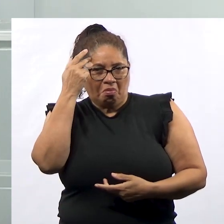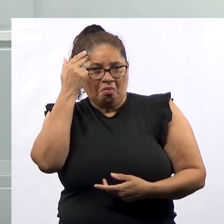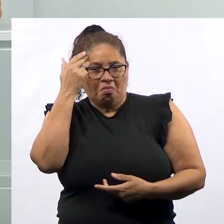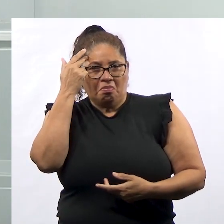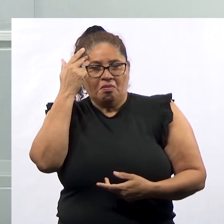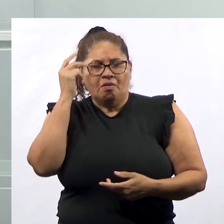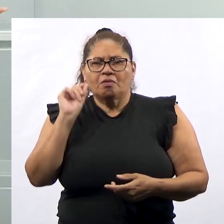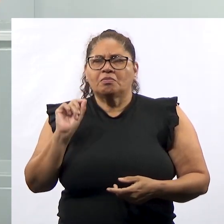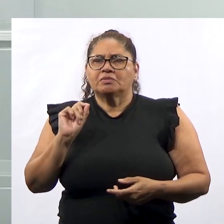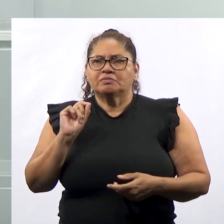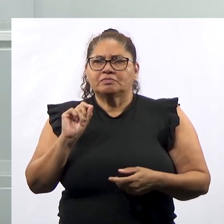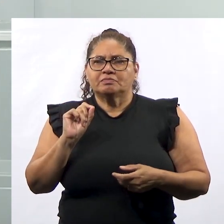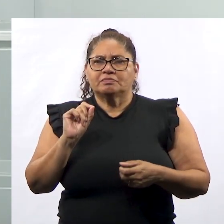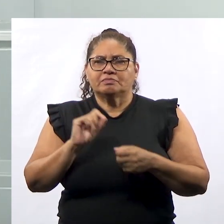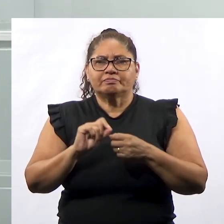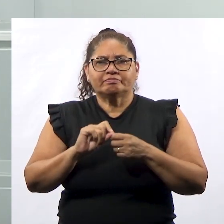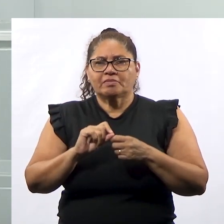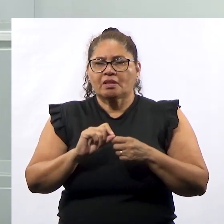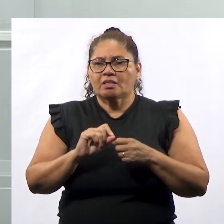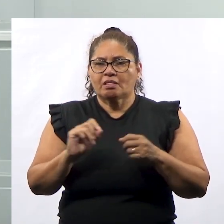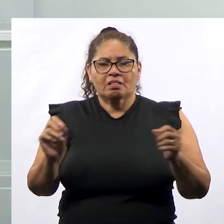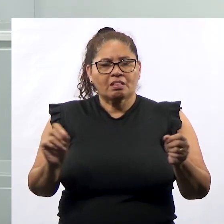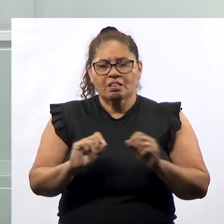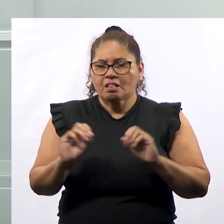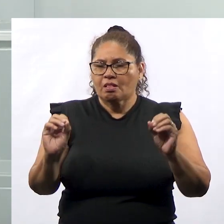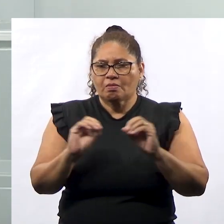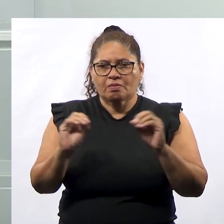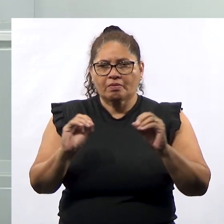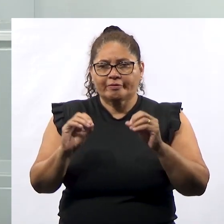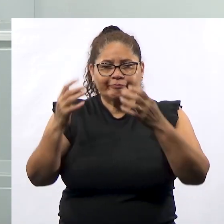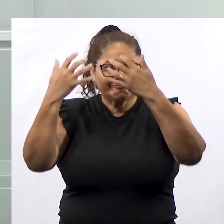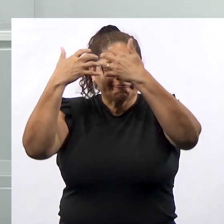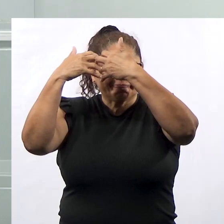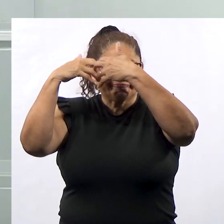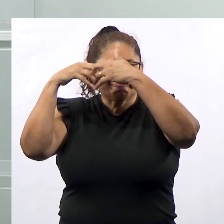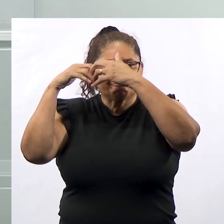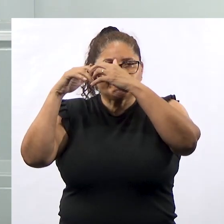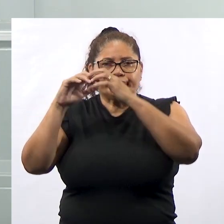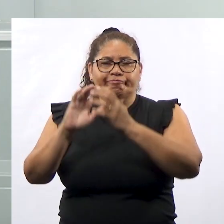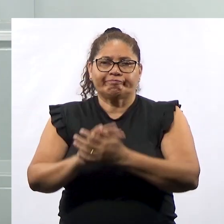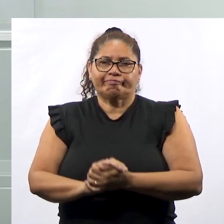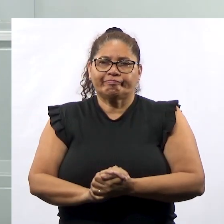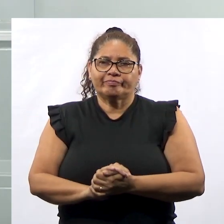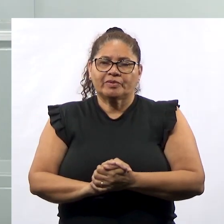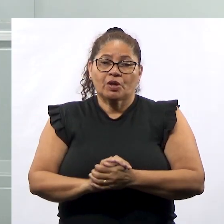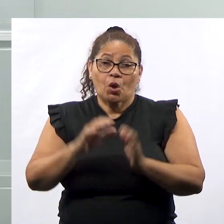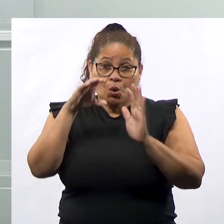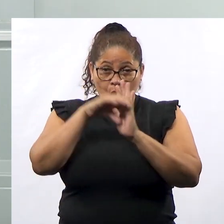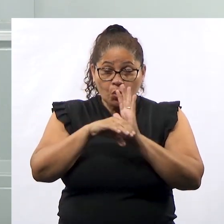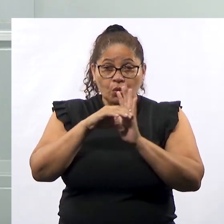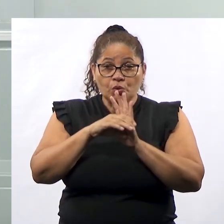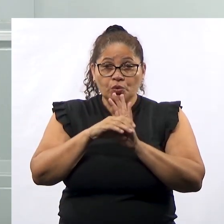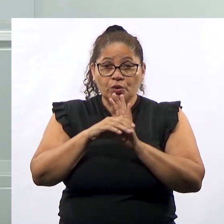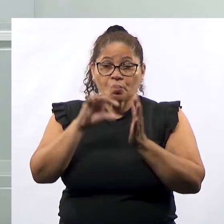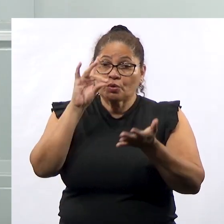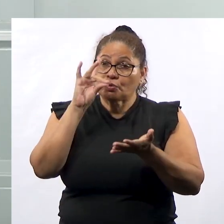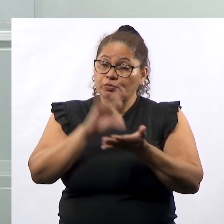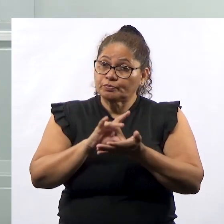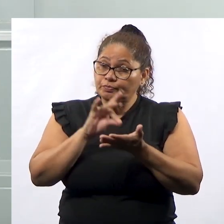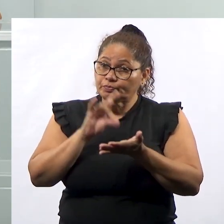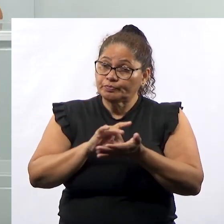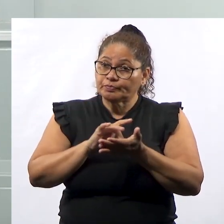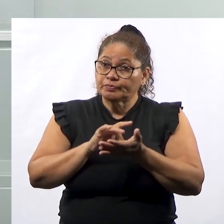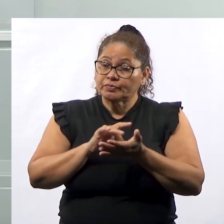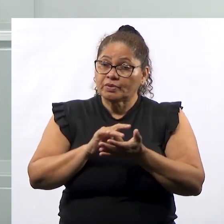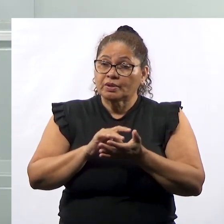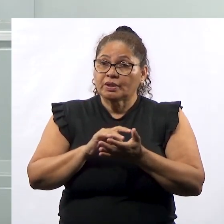são normais a fazer, sem nenhuma reflexão. Então, o currículo oficial e